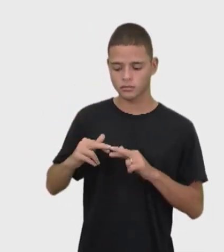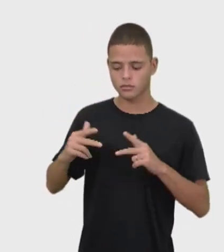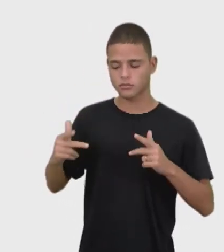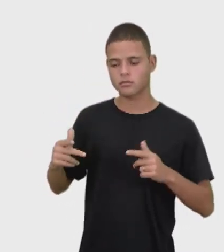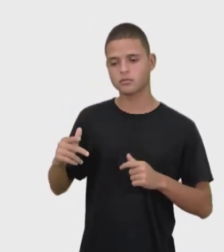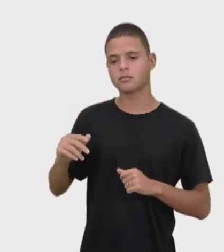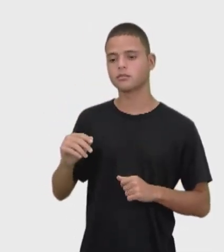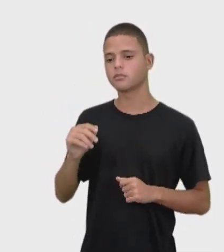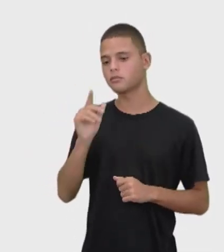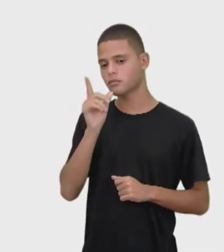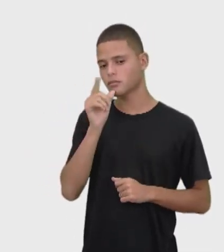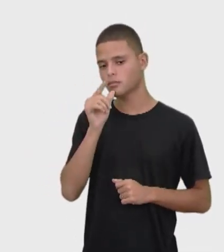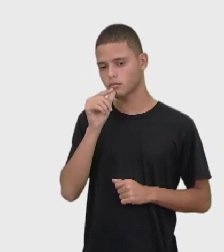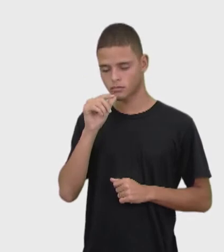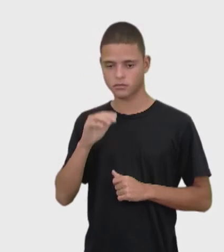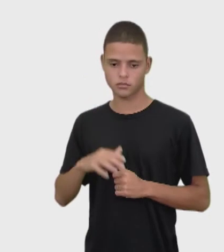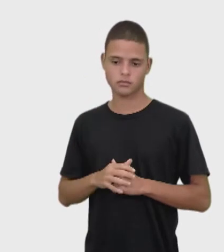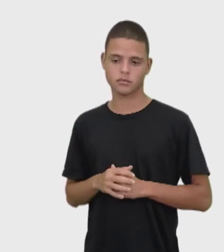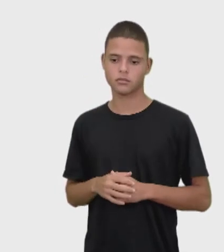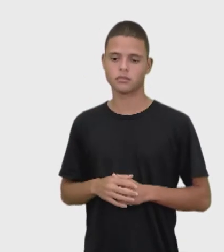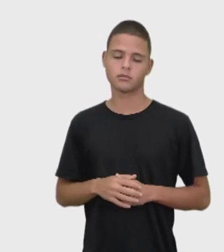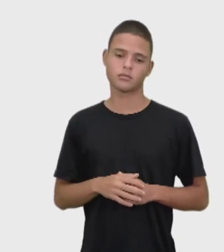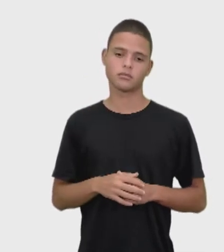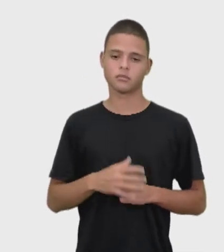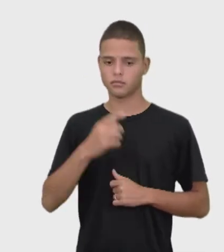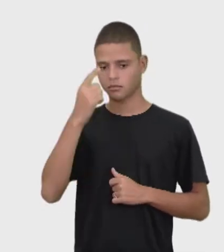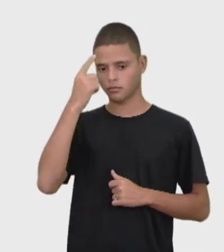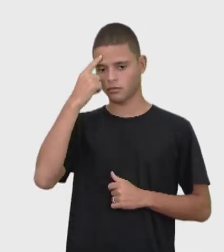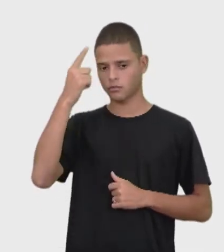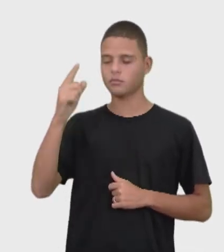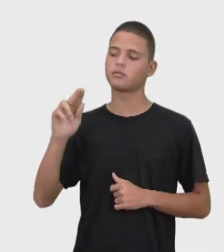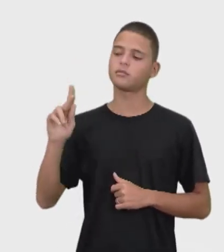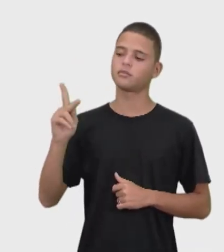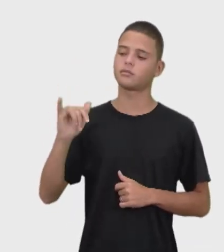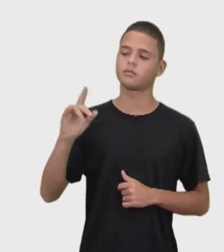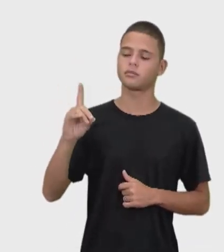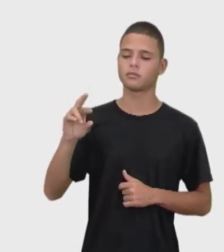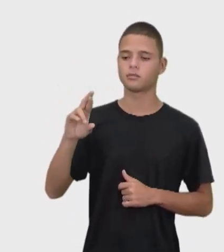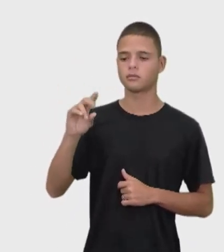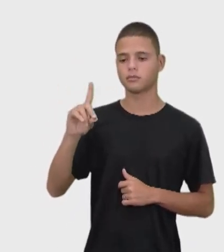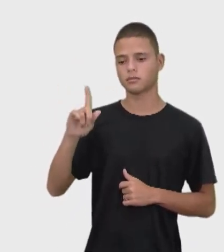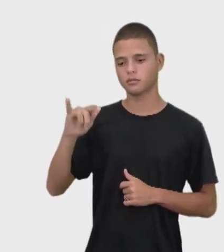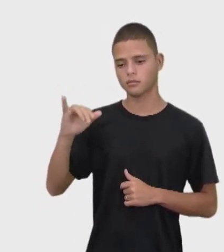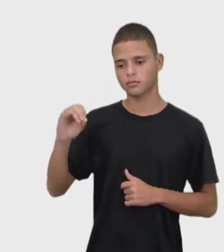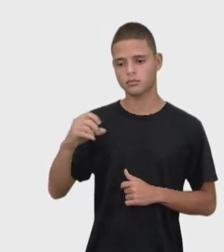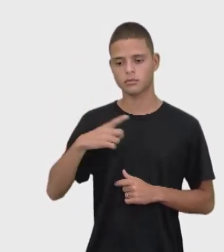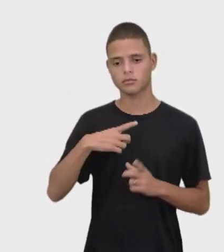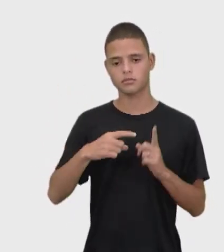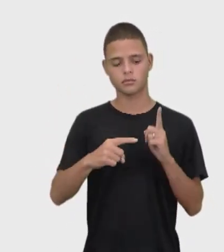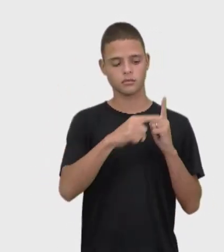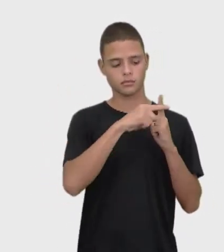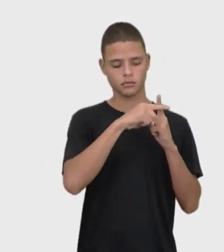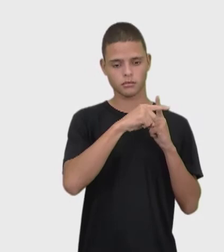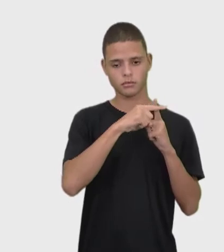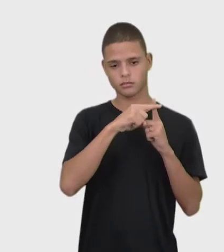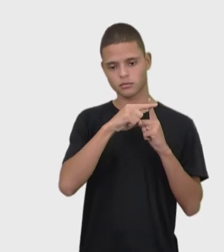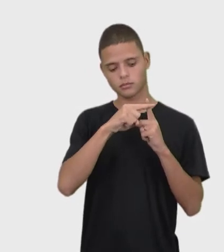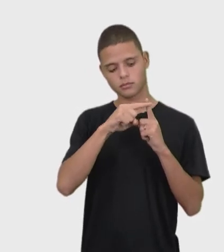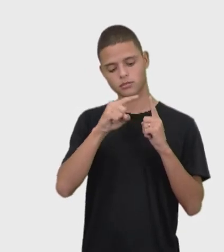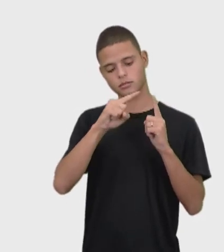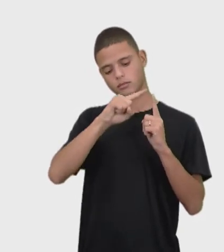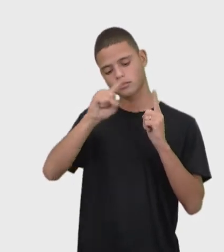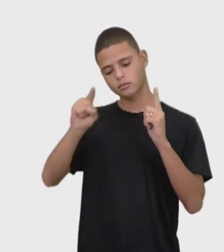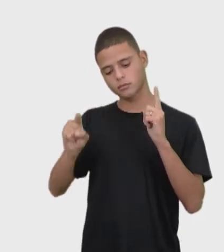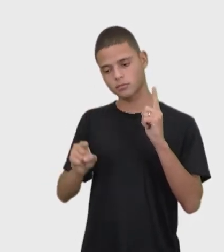elemento químico, a gente já falou. Então, no núcleo do hidrogênio, nós temos um próton que é positivo e em torno